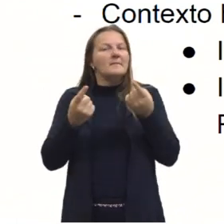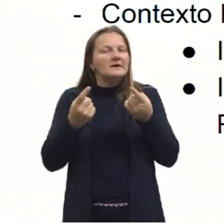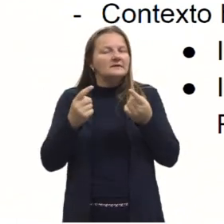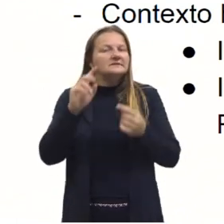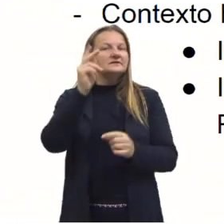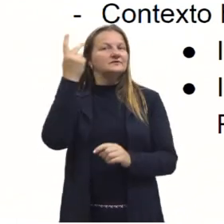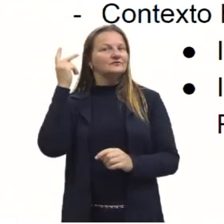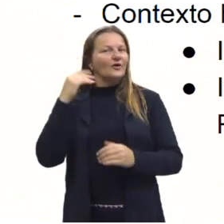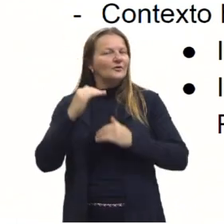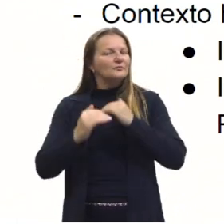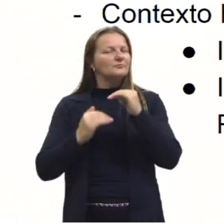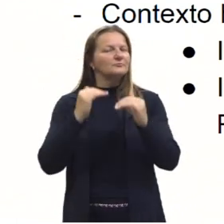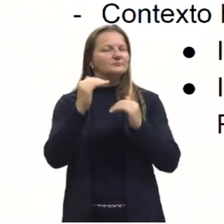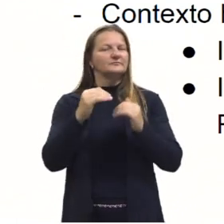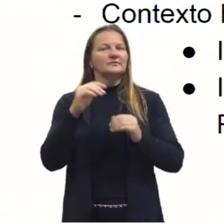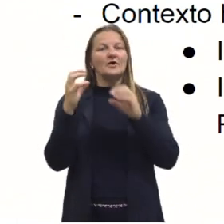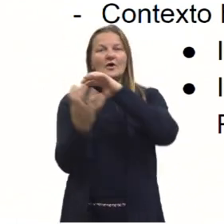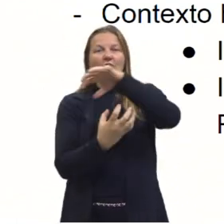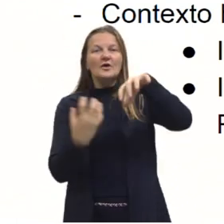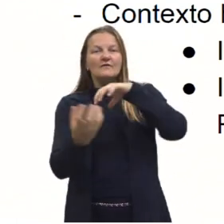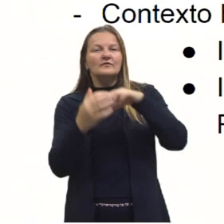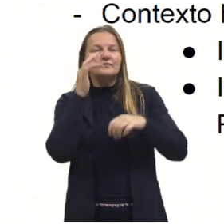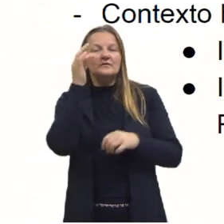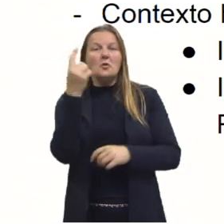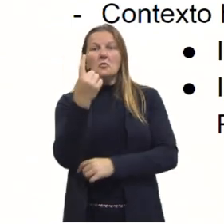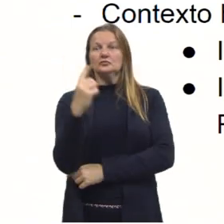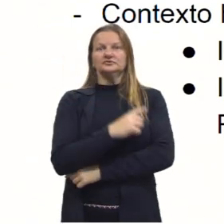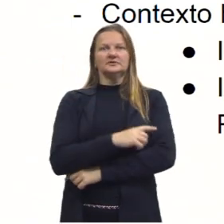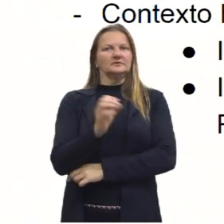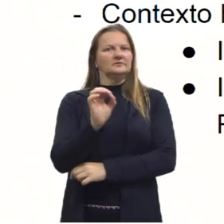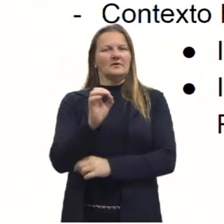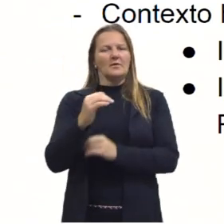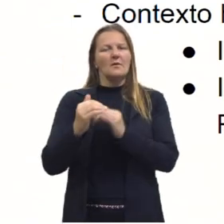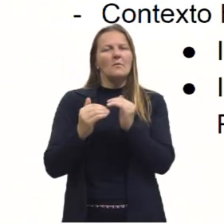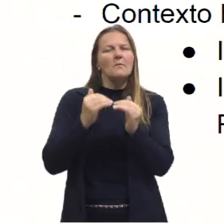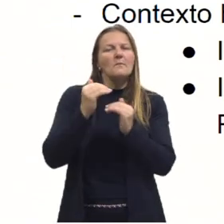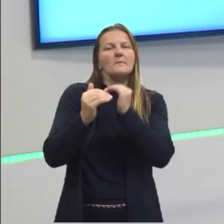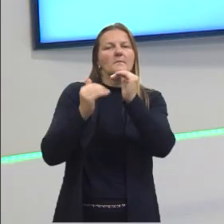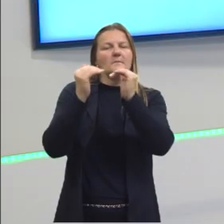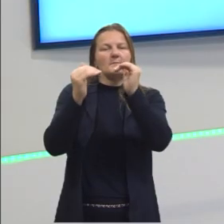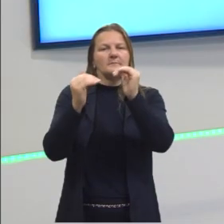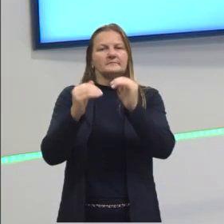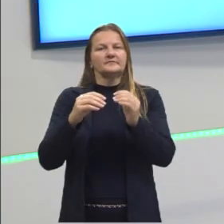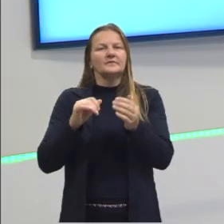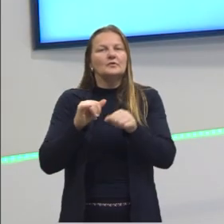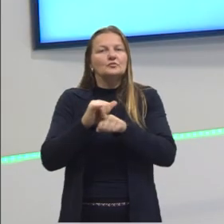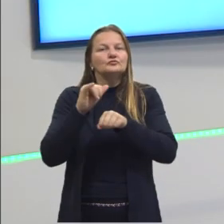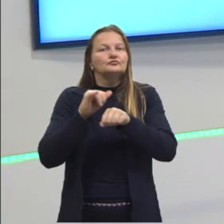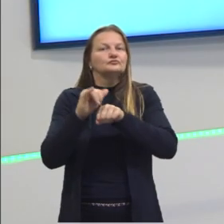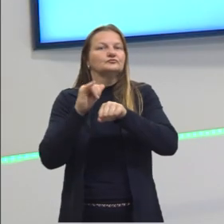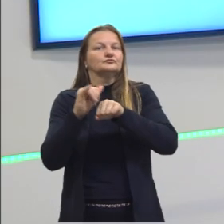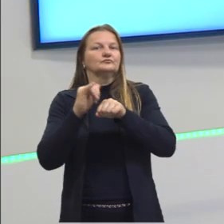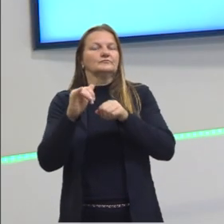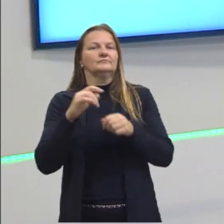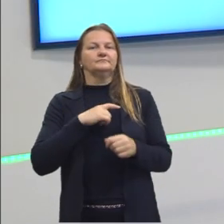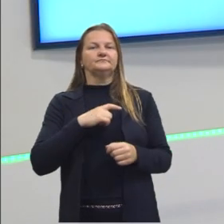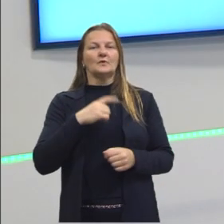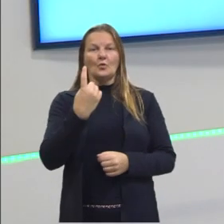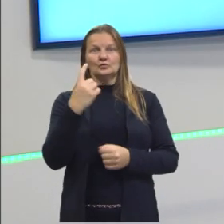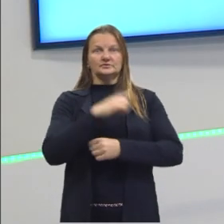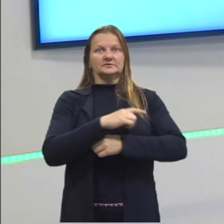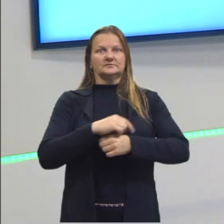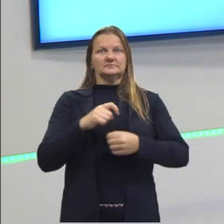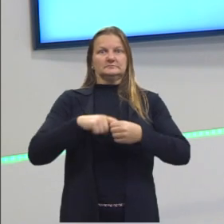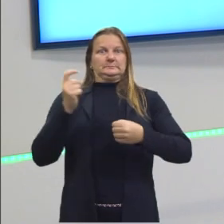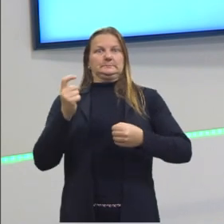na história né a gente for da Revolução Francesa As coisas não acontecem de um dia para o outro elas vão acontecendo né então o Brasil não estou